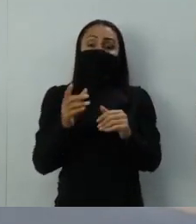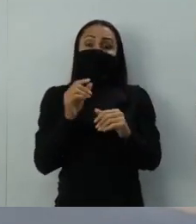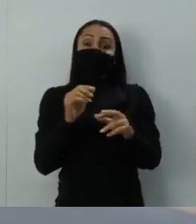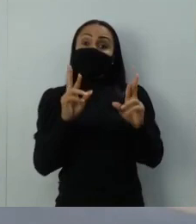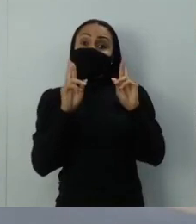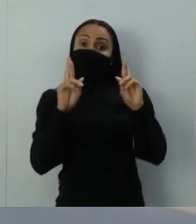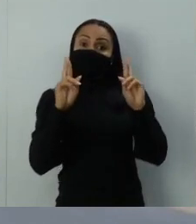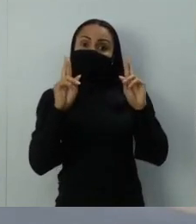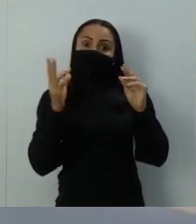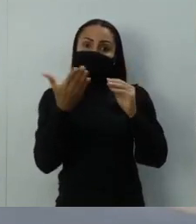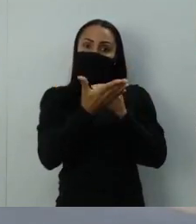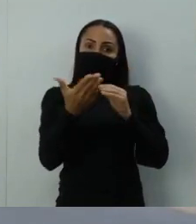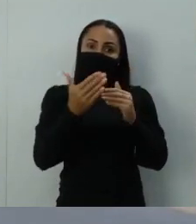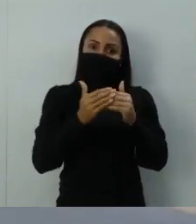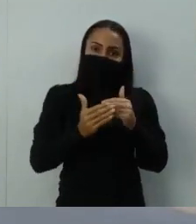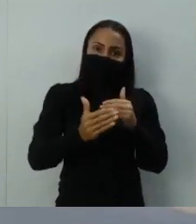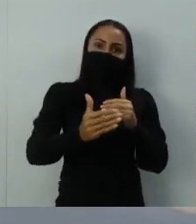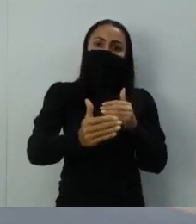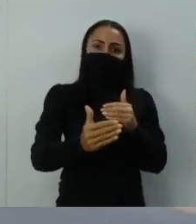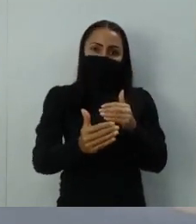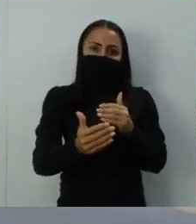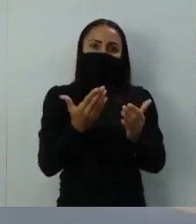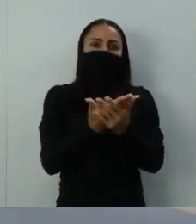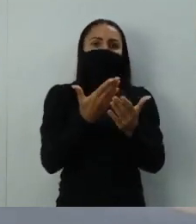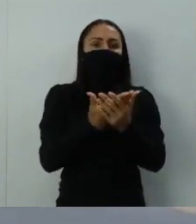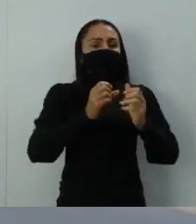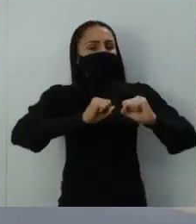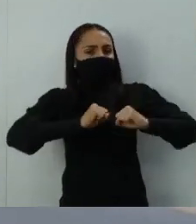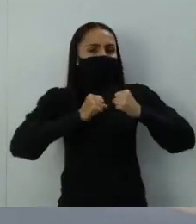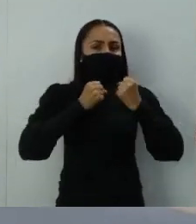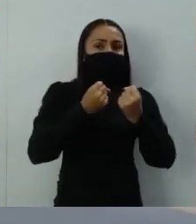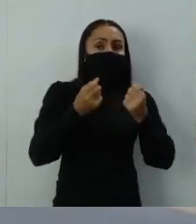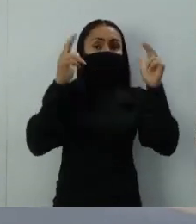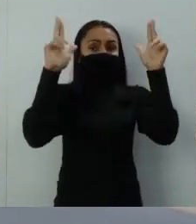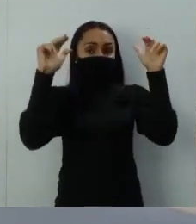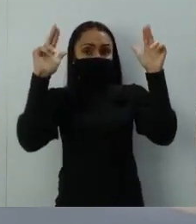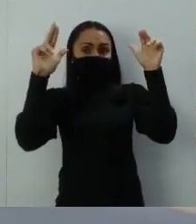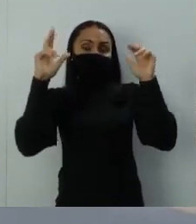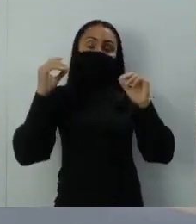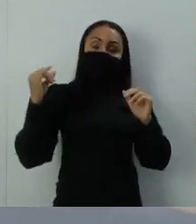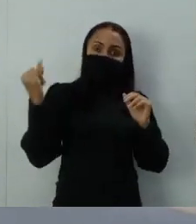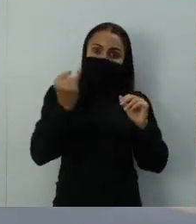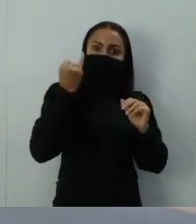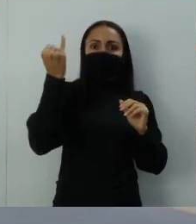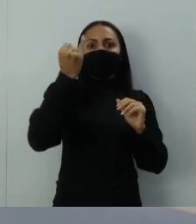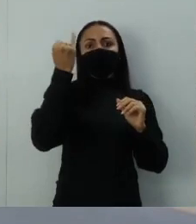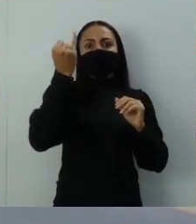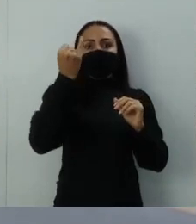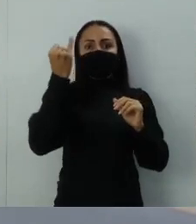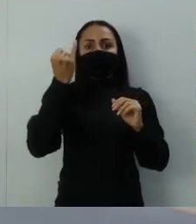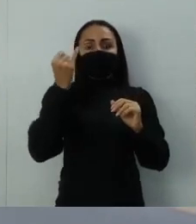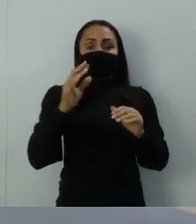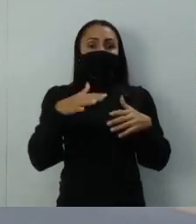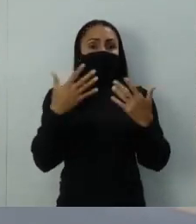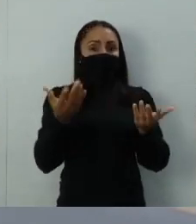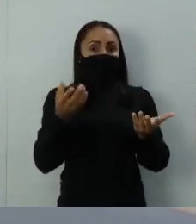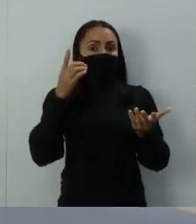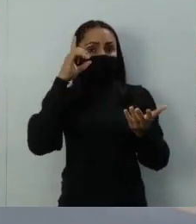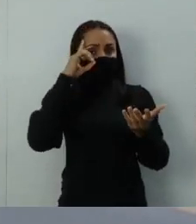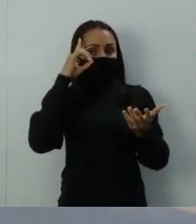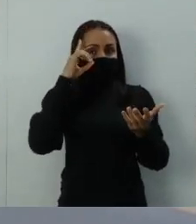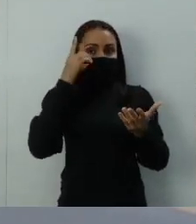todo o gás, que nós vamos estudar assuntos muito importantes para não só o nosso dia a dia, a nossa vivência, mas também para o